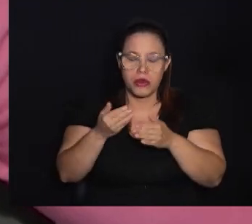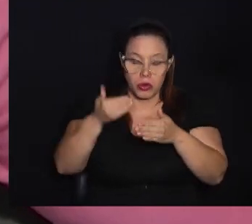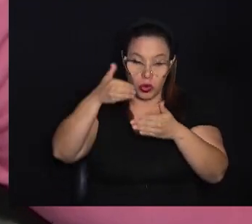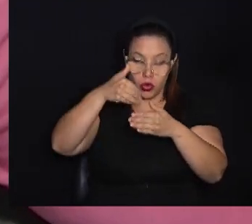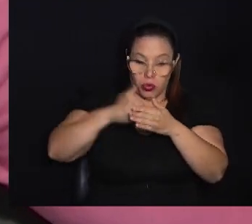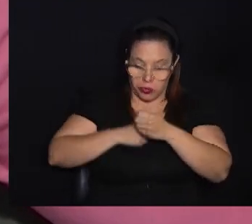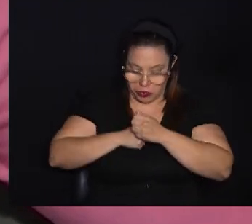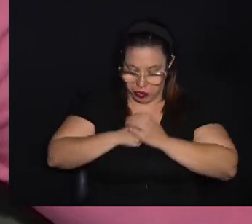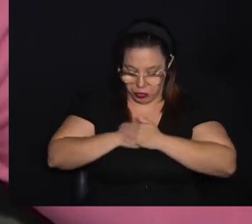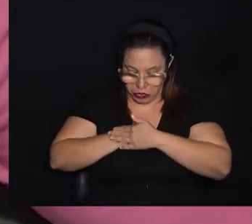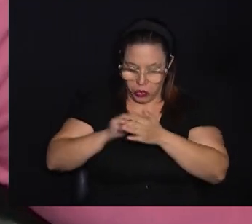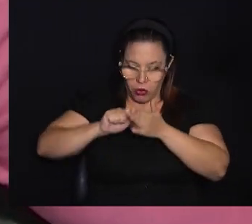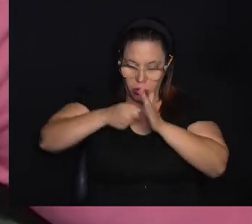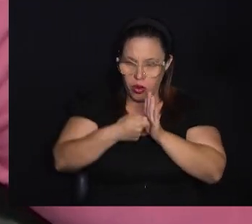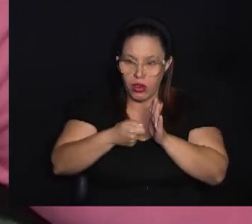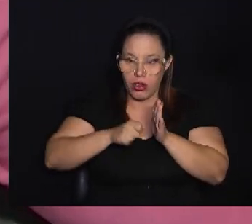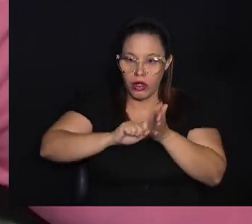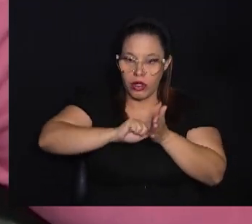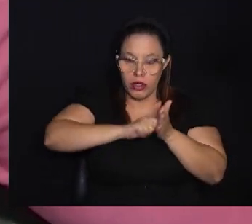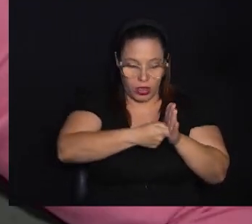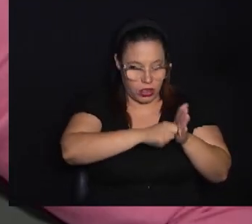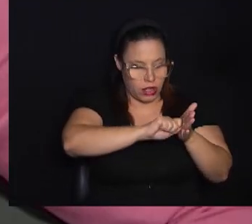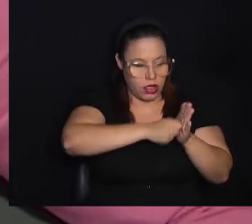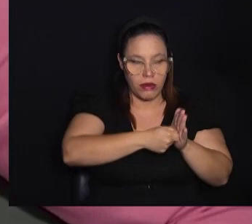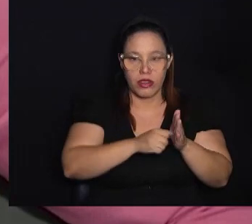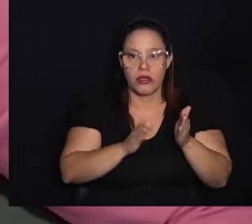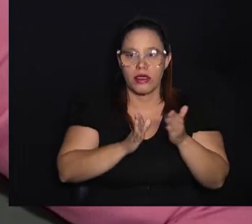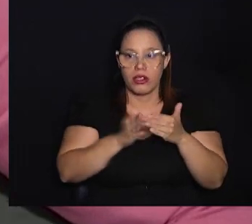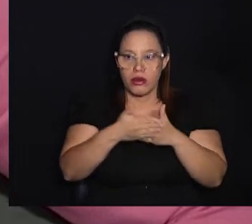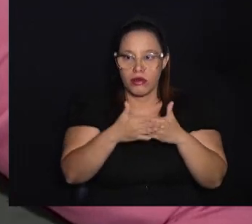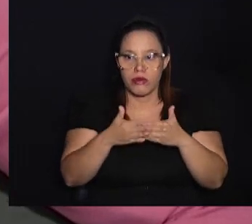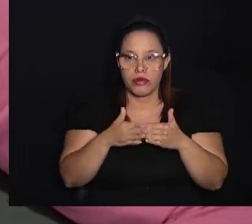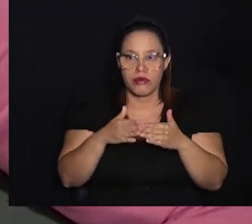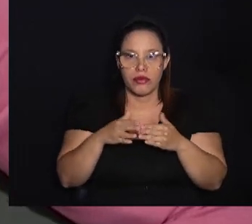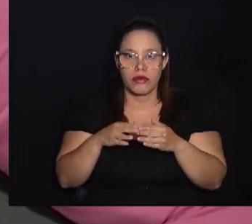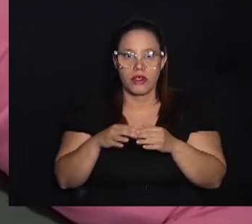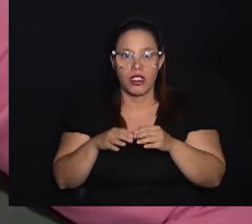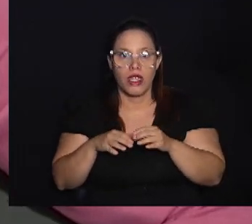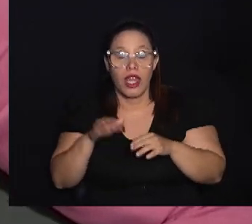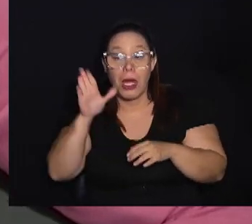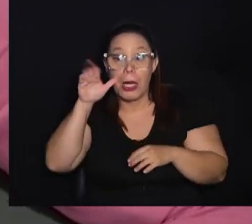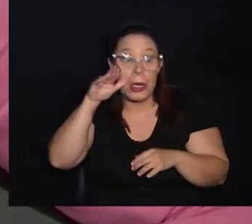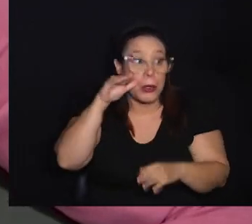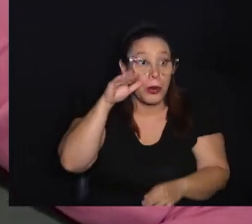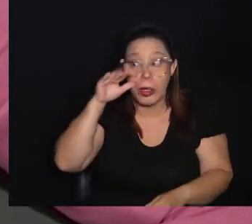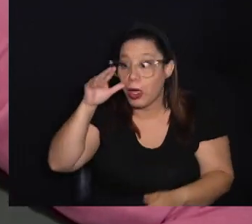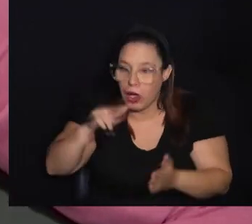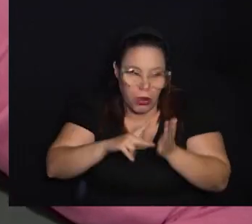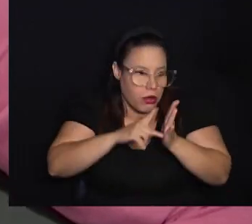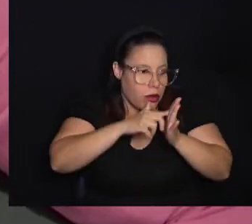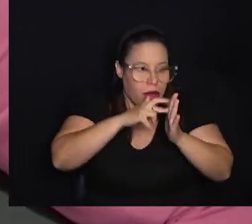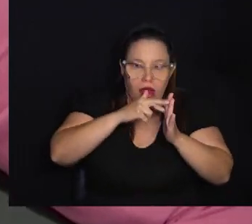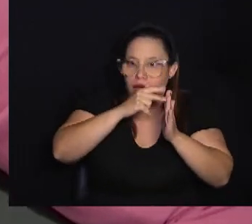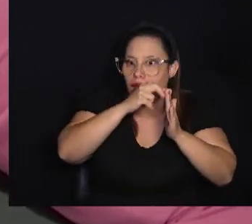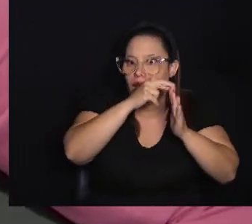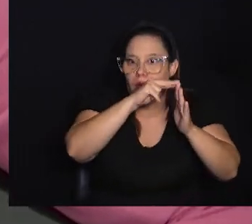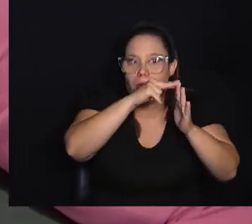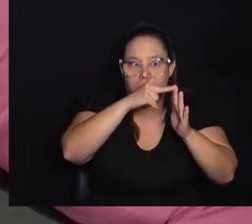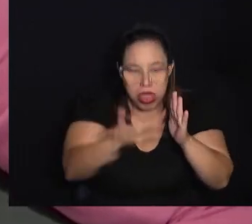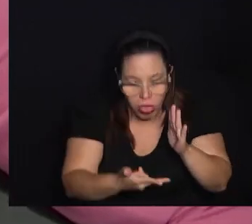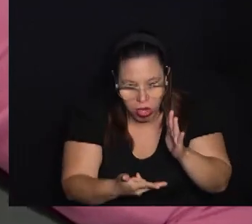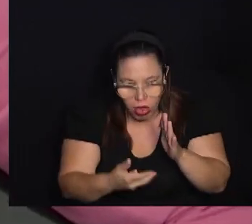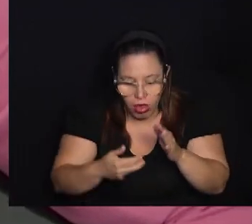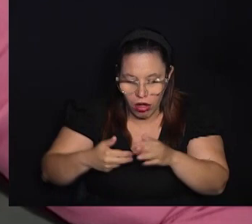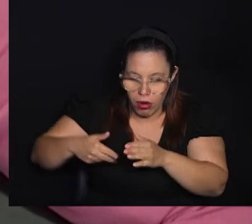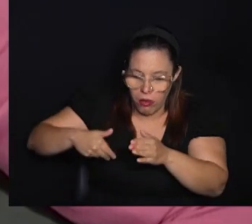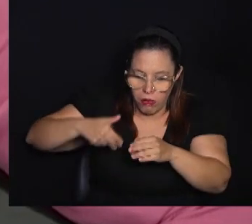escondidas, fechadas no armário para que ele não tenha acesso. Ele está na idade que ele não para, ele gosta de escalar, então assim... Questão de futebol, que é chutar a bola para